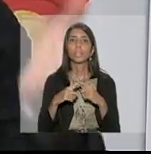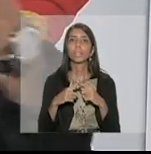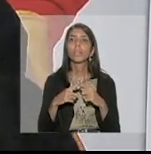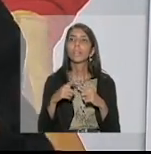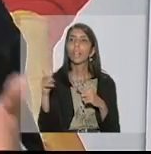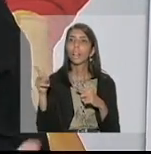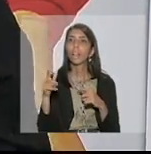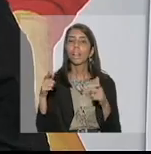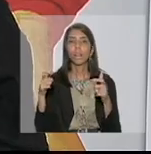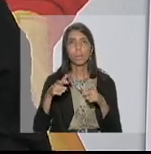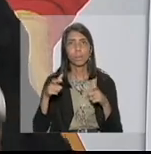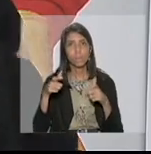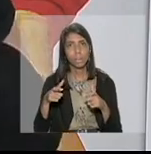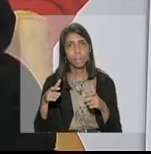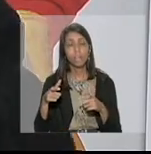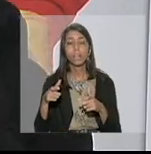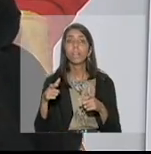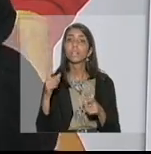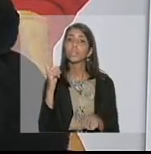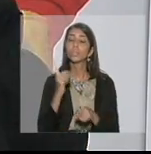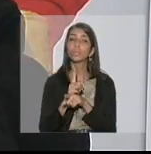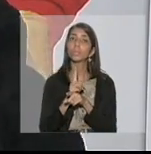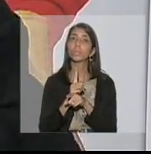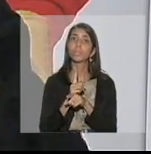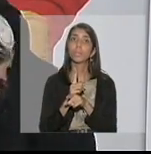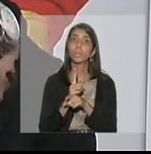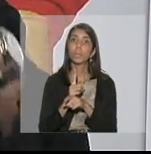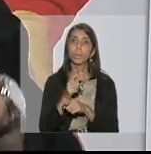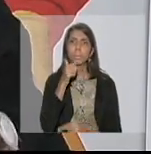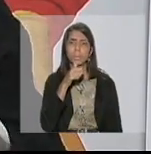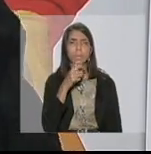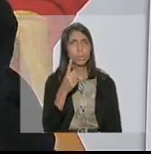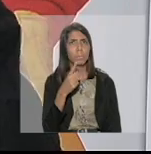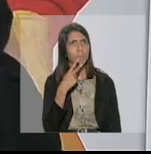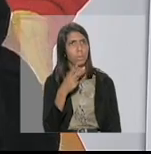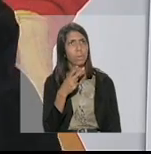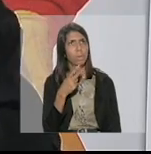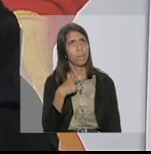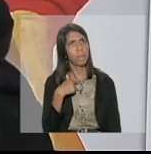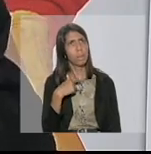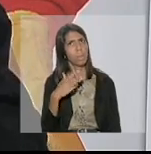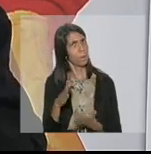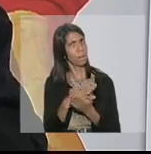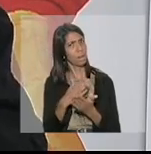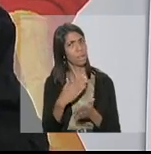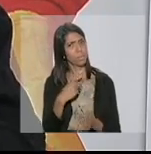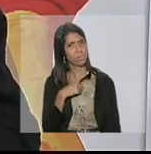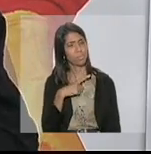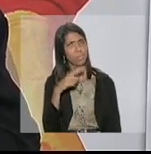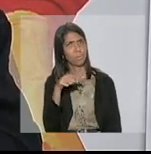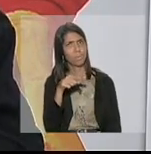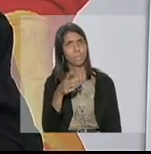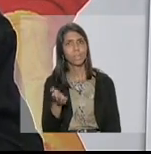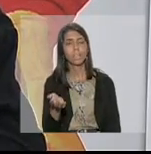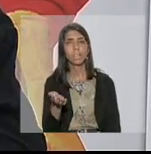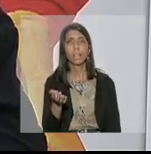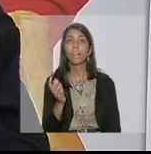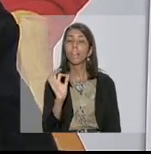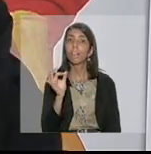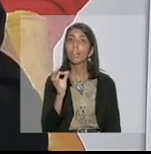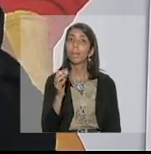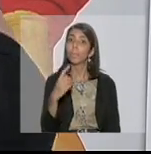dos prazeres, comunidade que a gente é, e lá a gente descobriu. Uma das meninas, mas esse é o livro que eu tô aí. Eu falei, como assim você tá